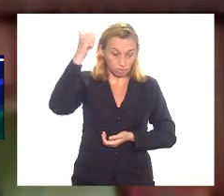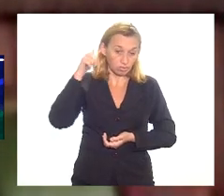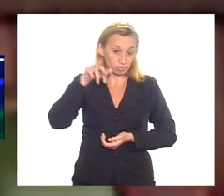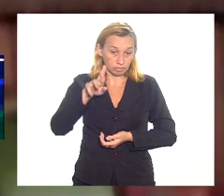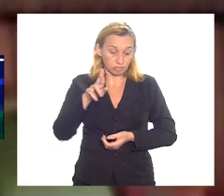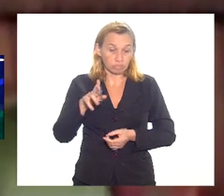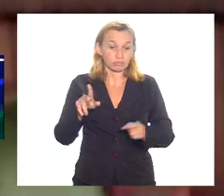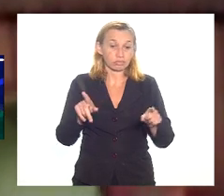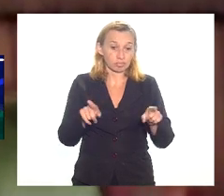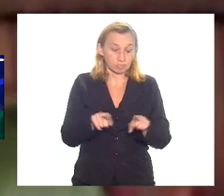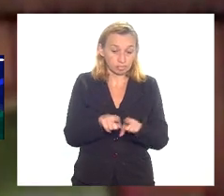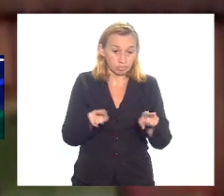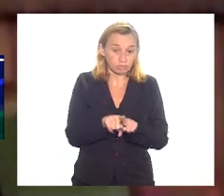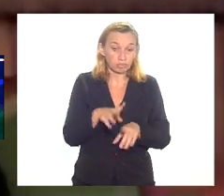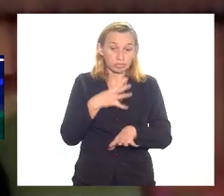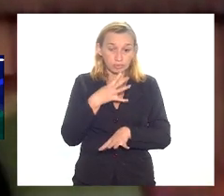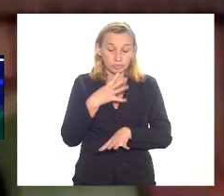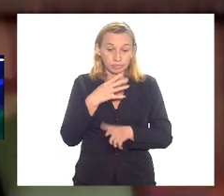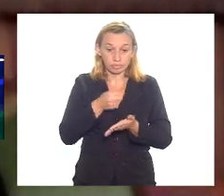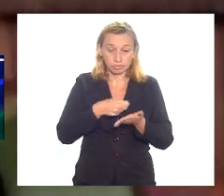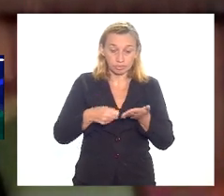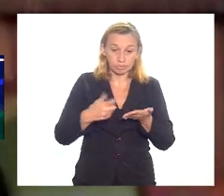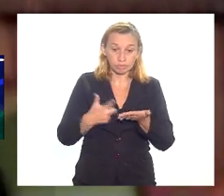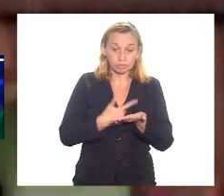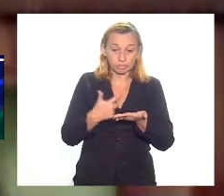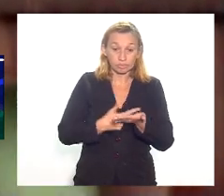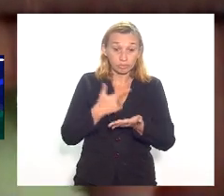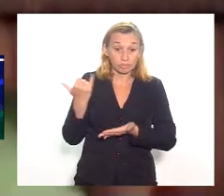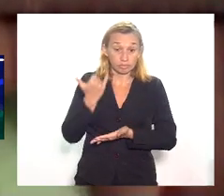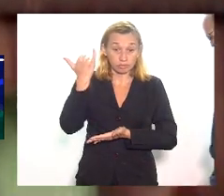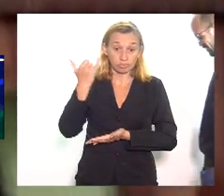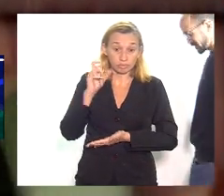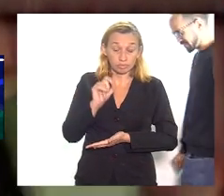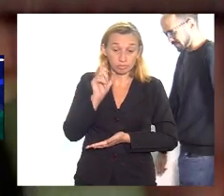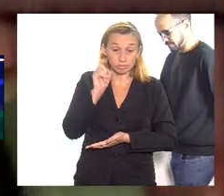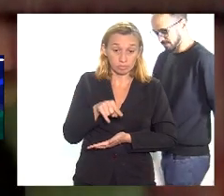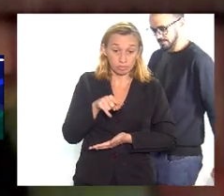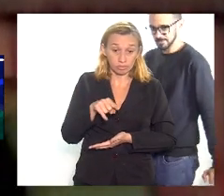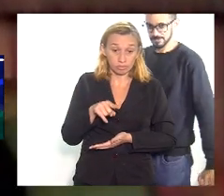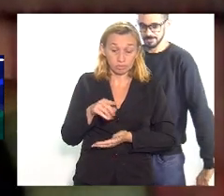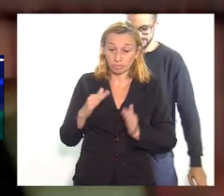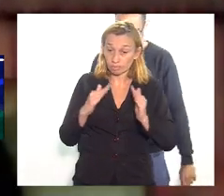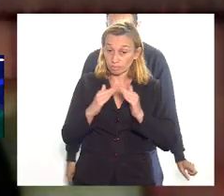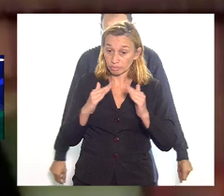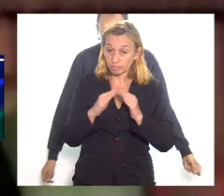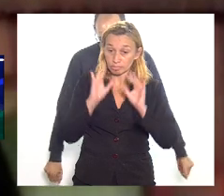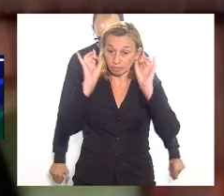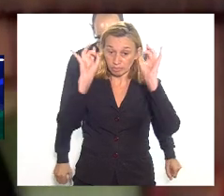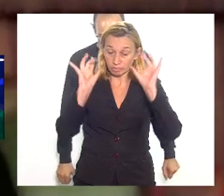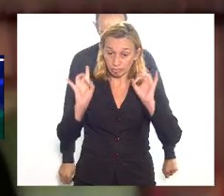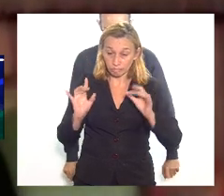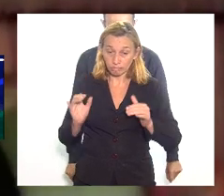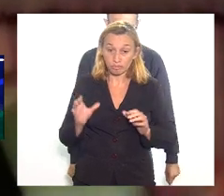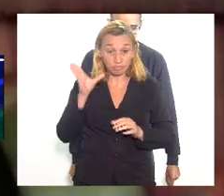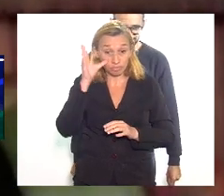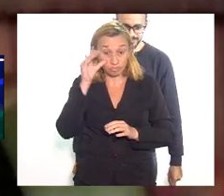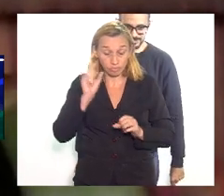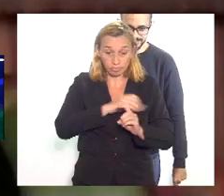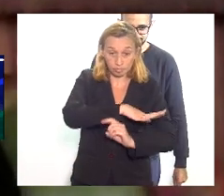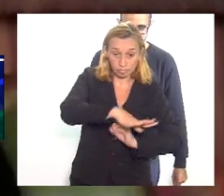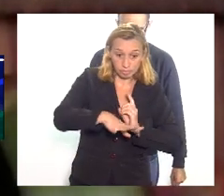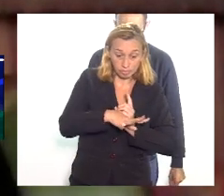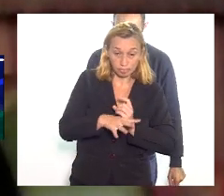Rocha também conhece, ele inclusive escreveu um livro importante que é sobre as habitações de especial interesse social,